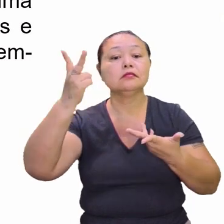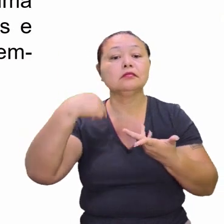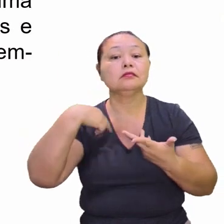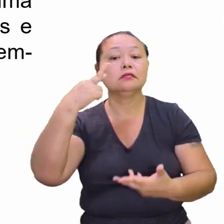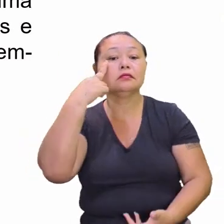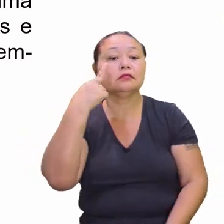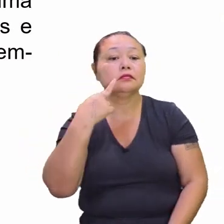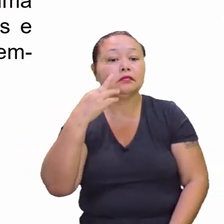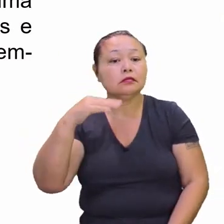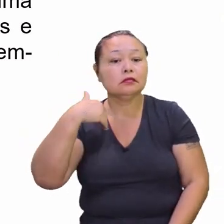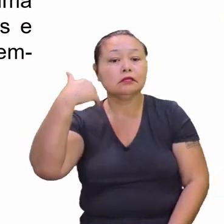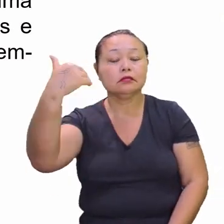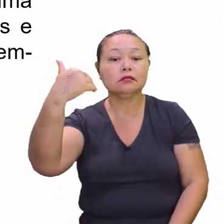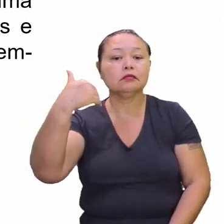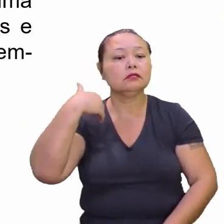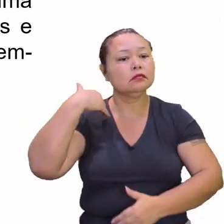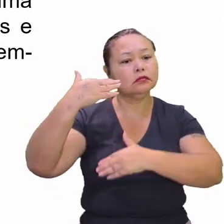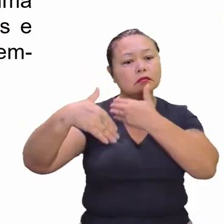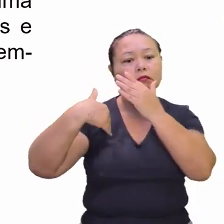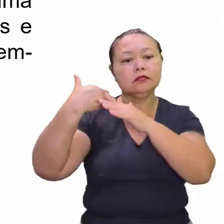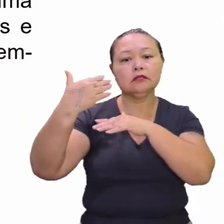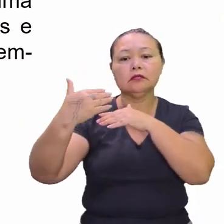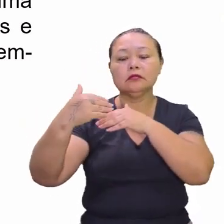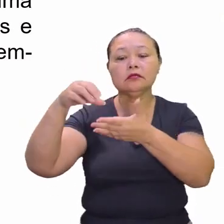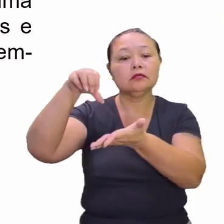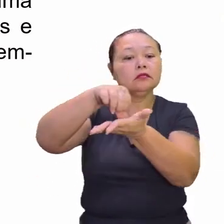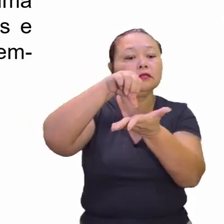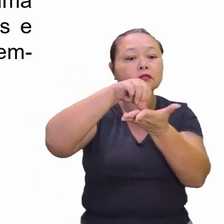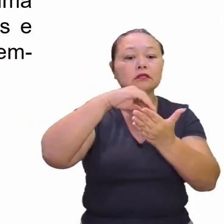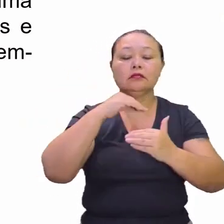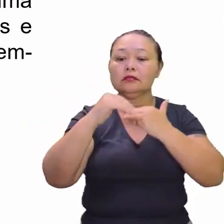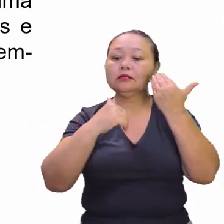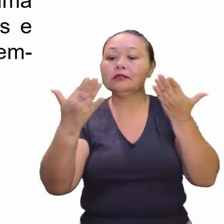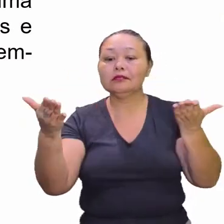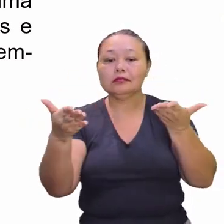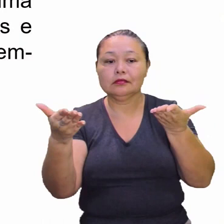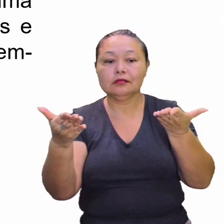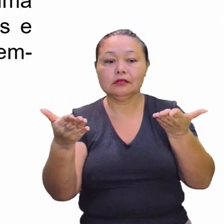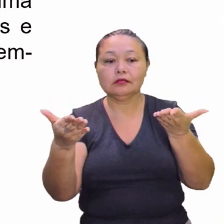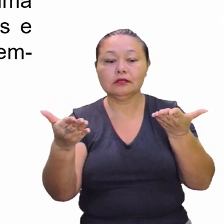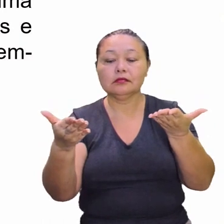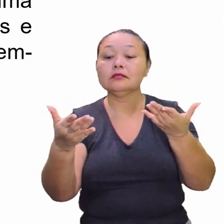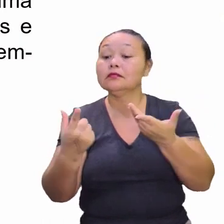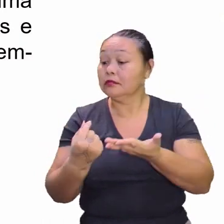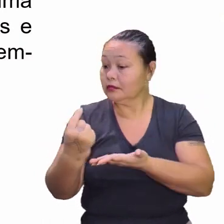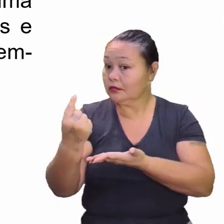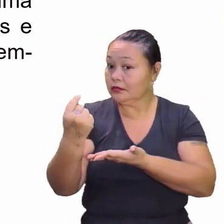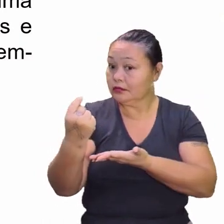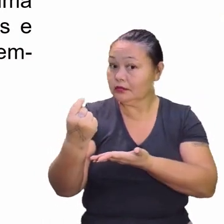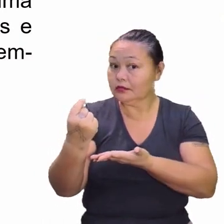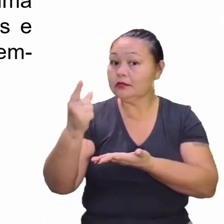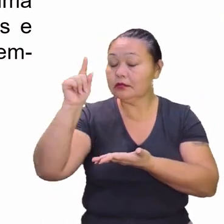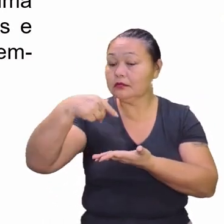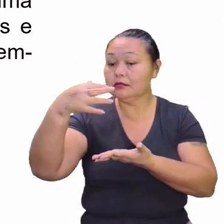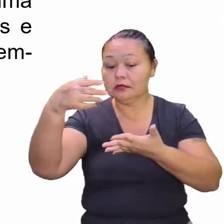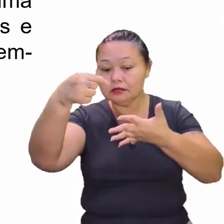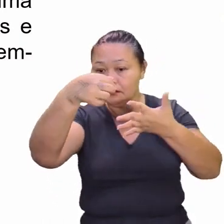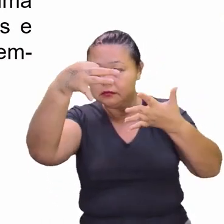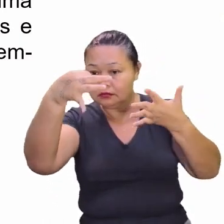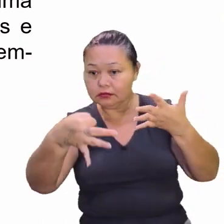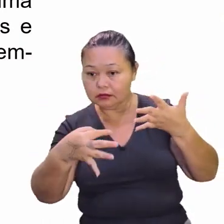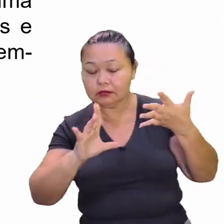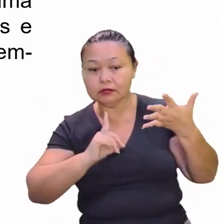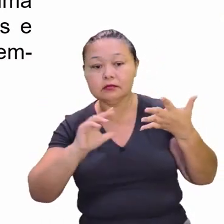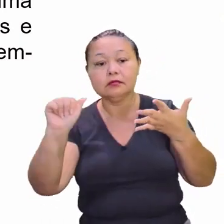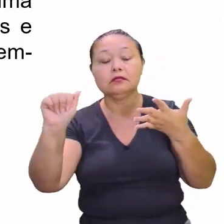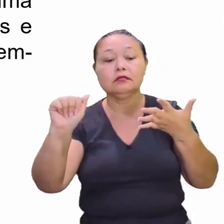Rondônia desponta como um dos mais promissores polos de desenvolvimento da atualidade. Sobre sua economia, é correto afirmar